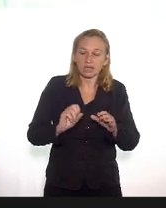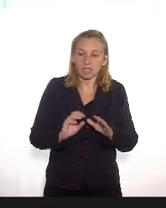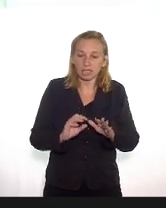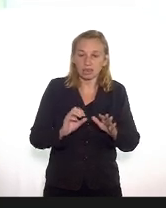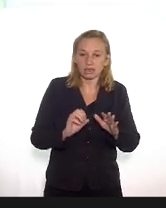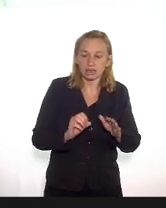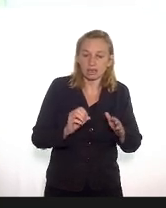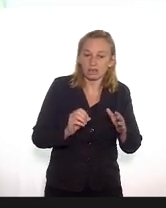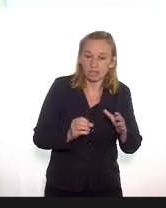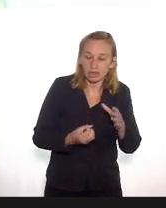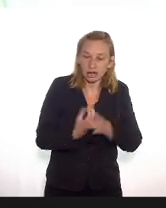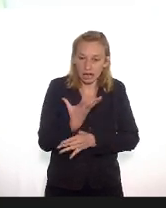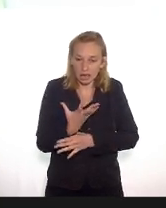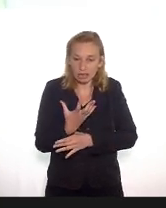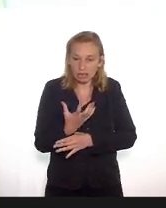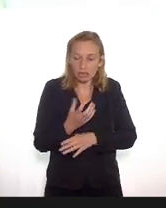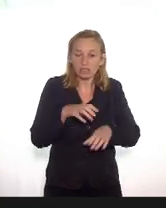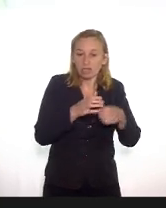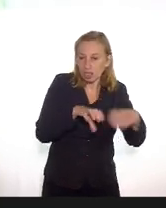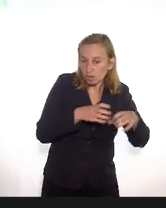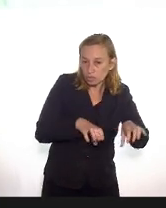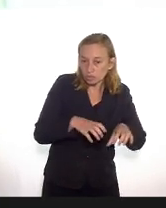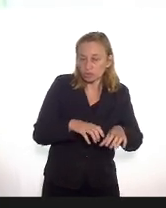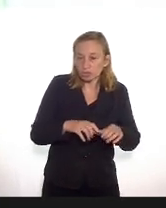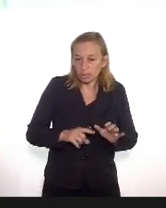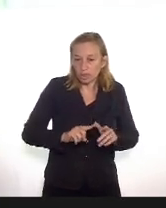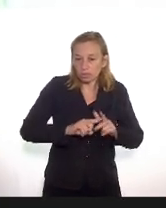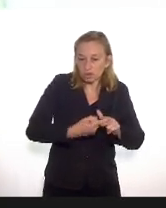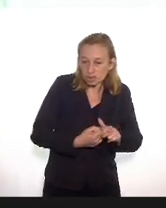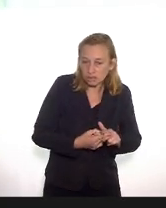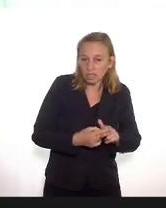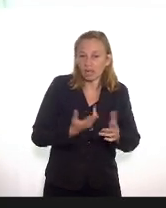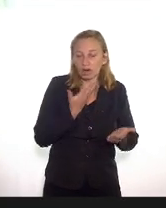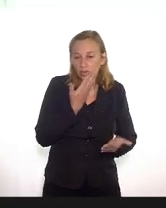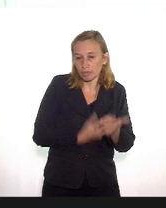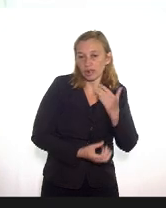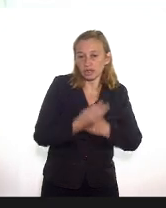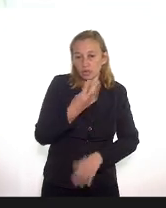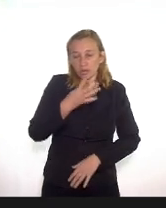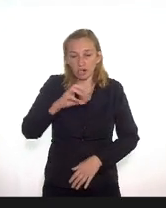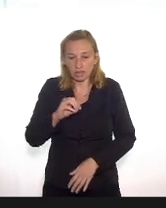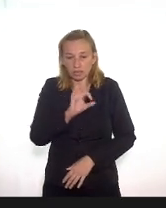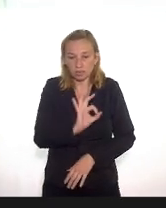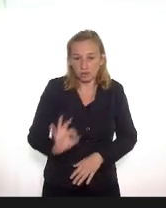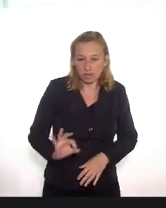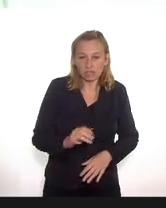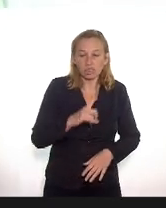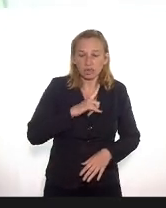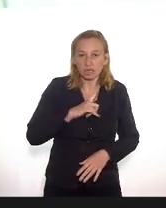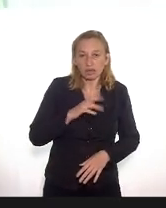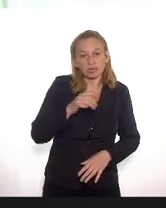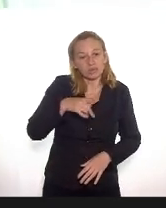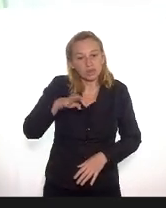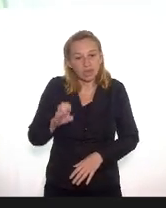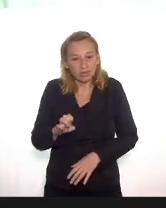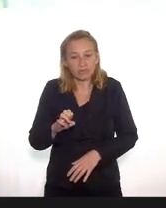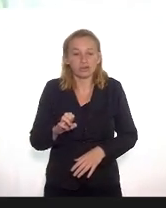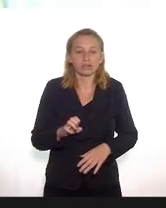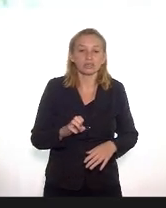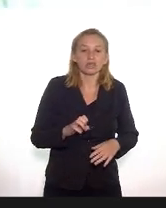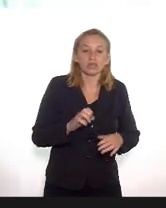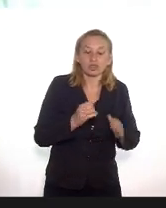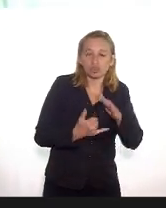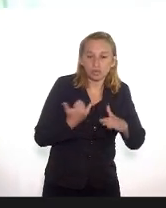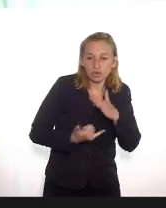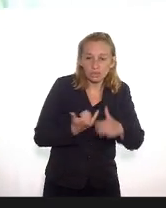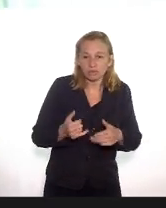realizado para que se realize um concurso de reposição dos quadros. Como eu disse, é uma perda de 40%. Nós temos um déficit de planejamento estratégico na instituição, não